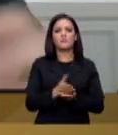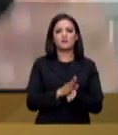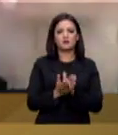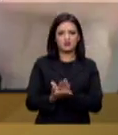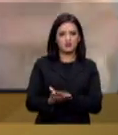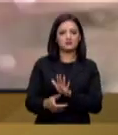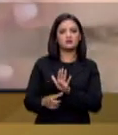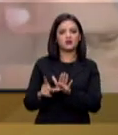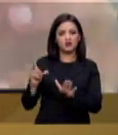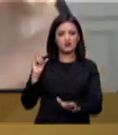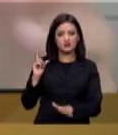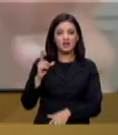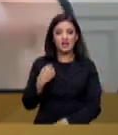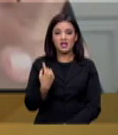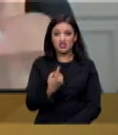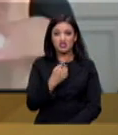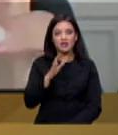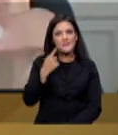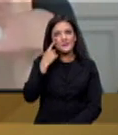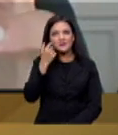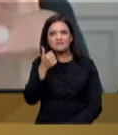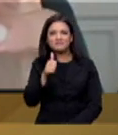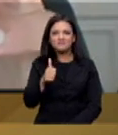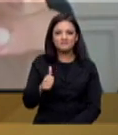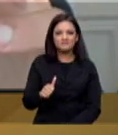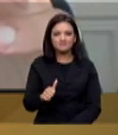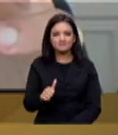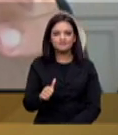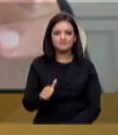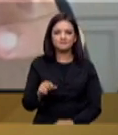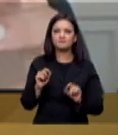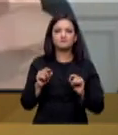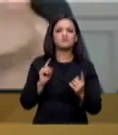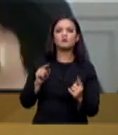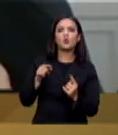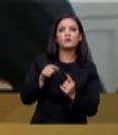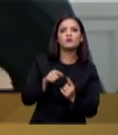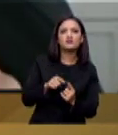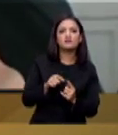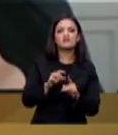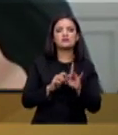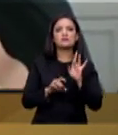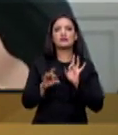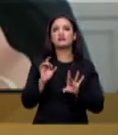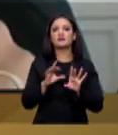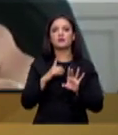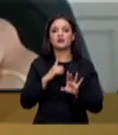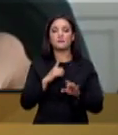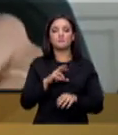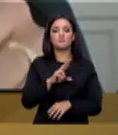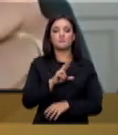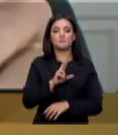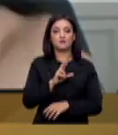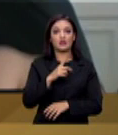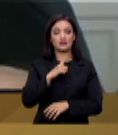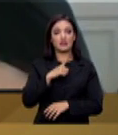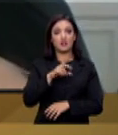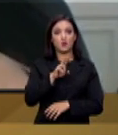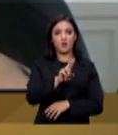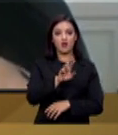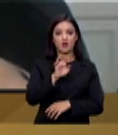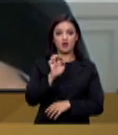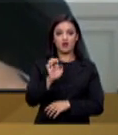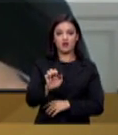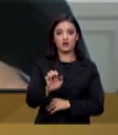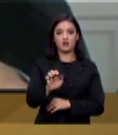onde se trata, onde analisamos essa excepcionalidade, que me parece ser a dos autos, o